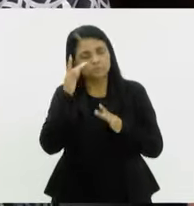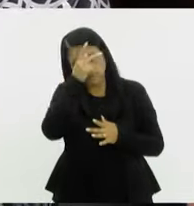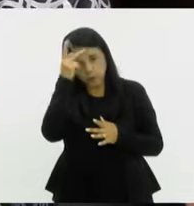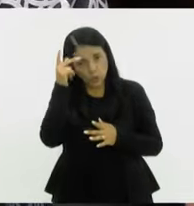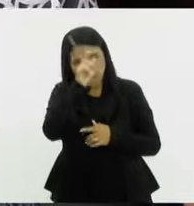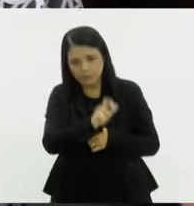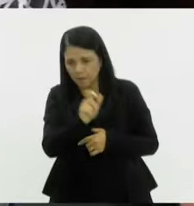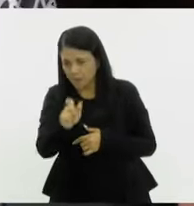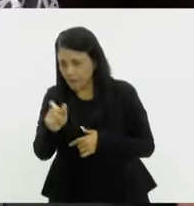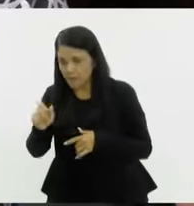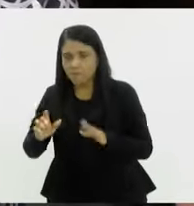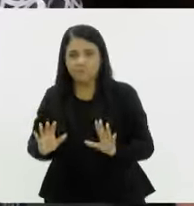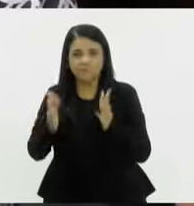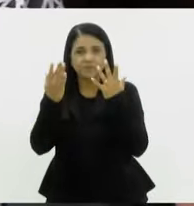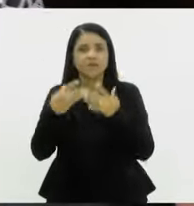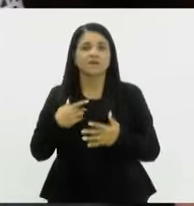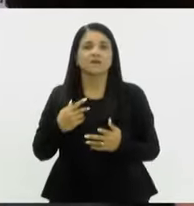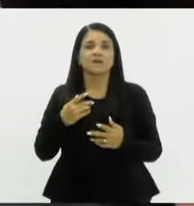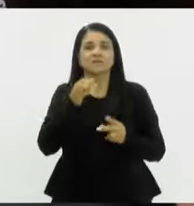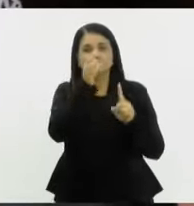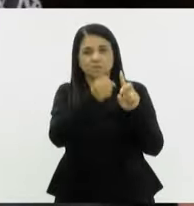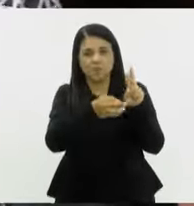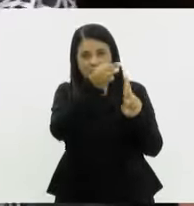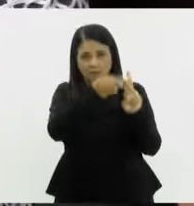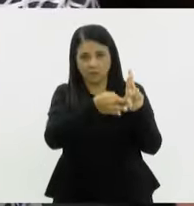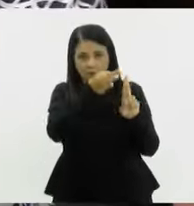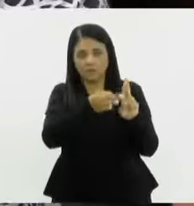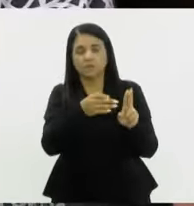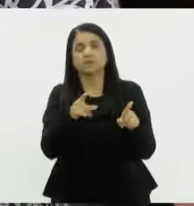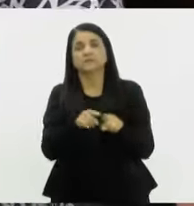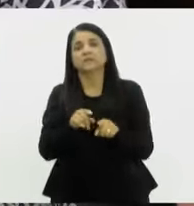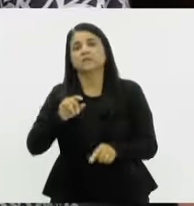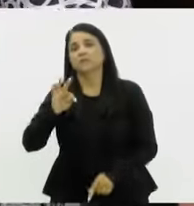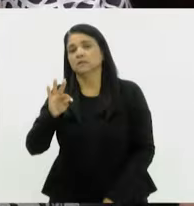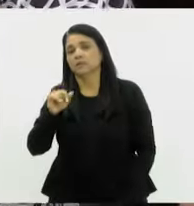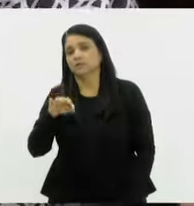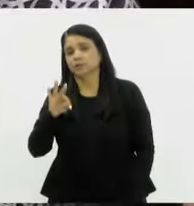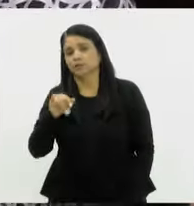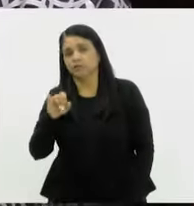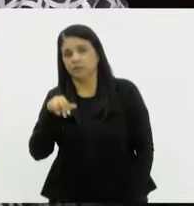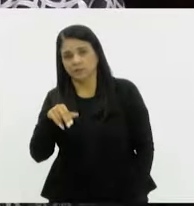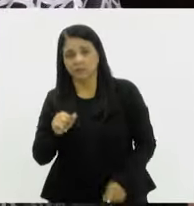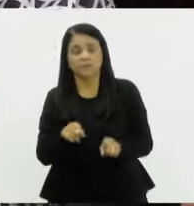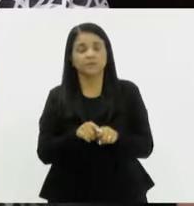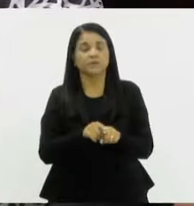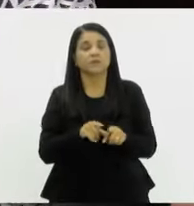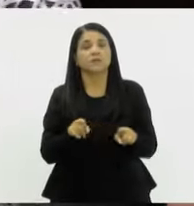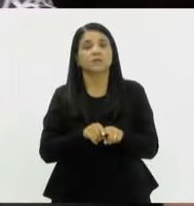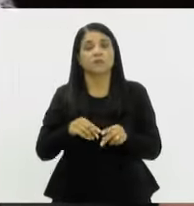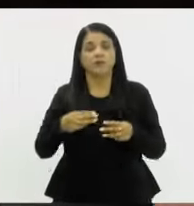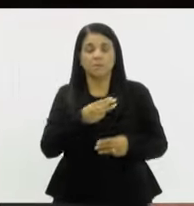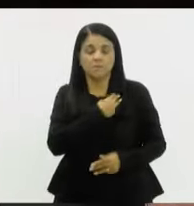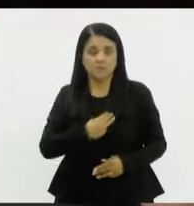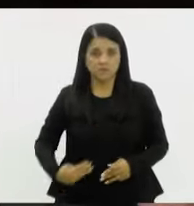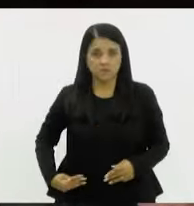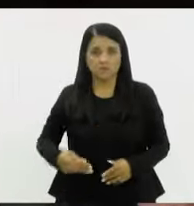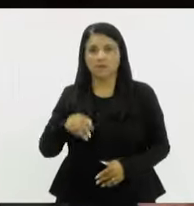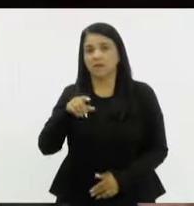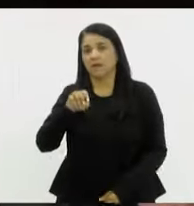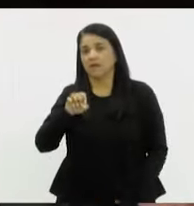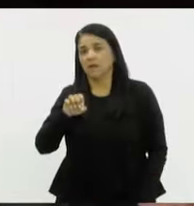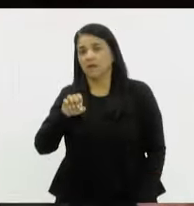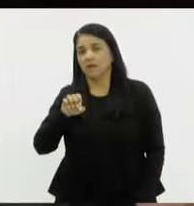a desembargadora Tatiana a desembargadora Adriana mas especialmente a ministra Edilene que nos